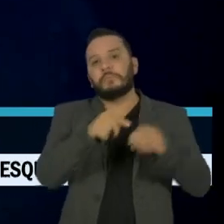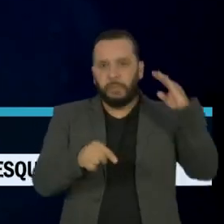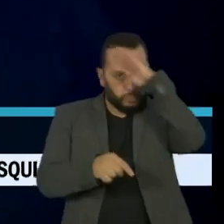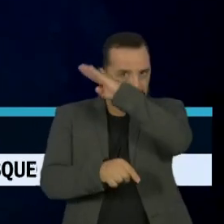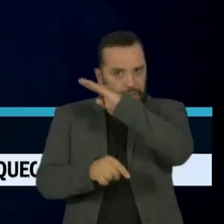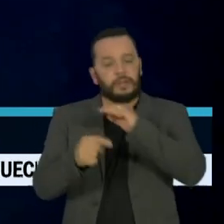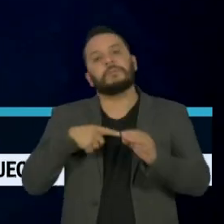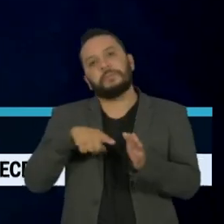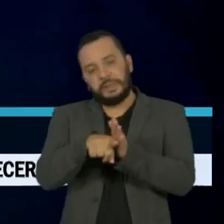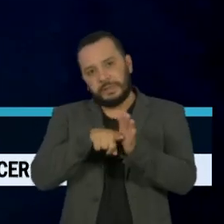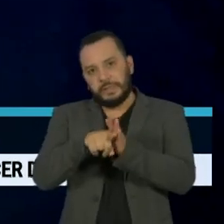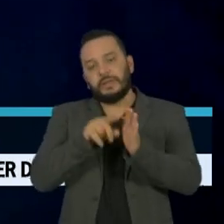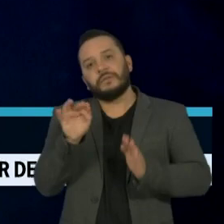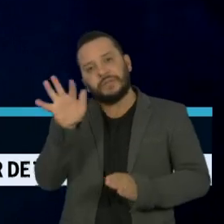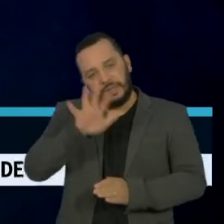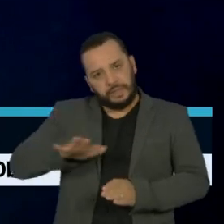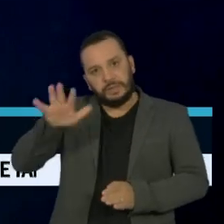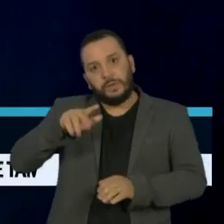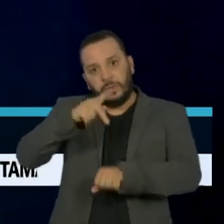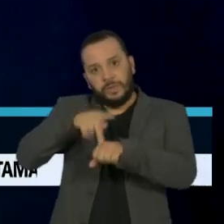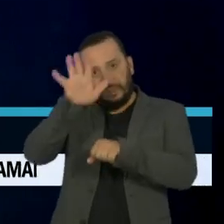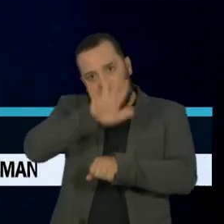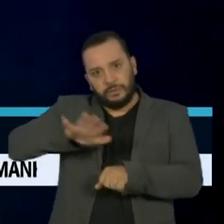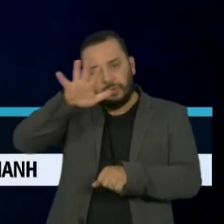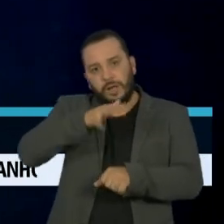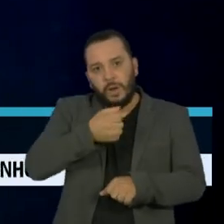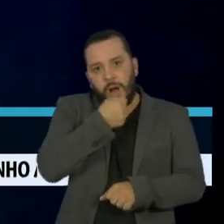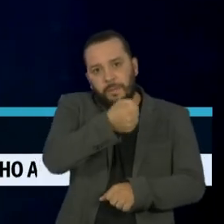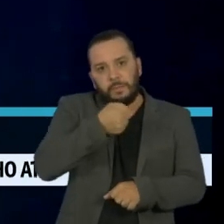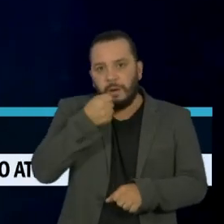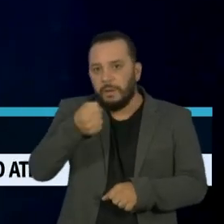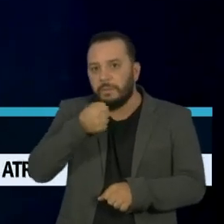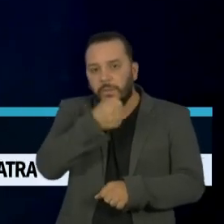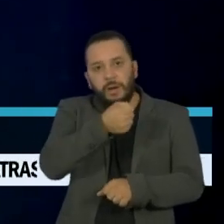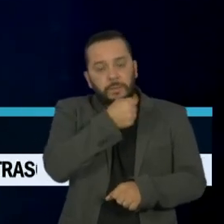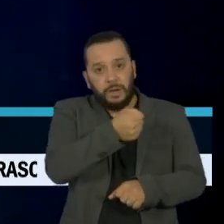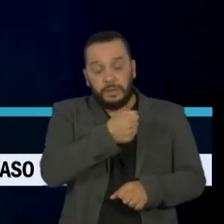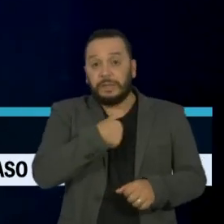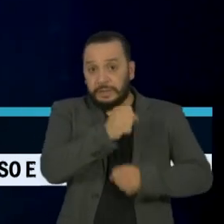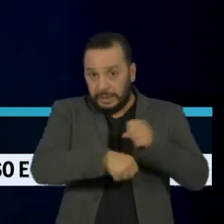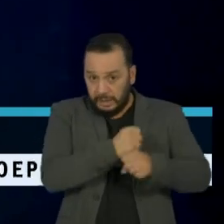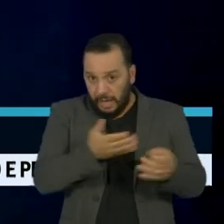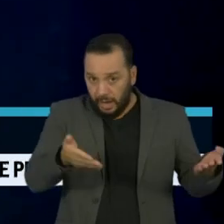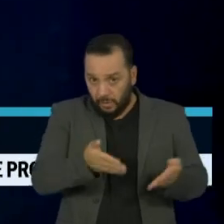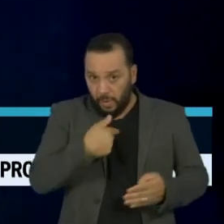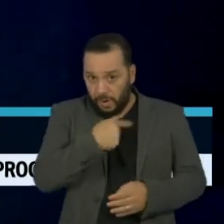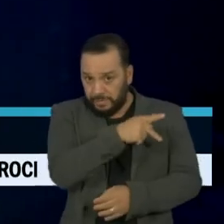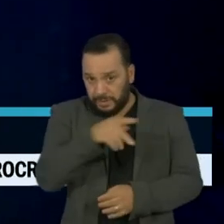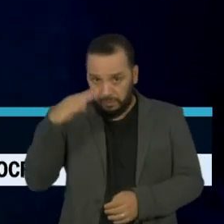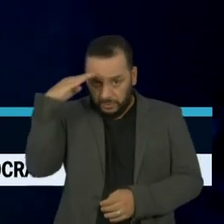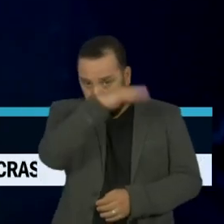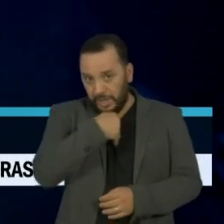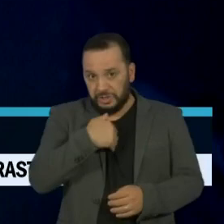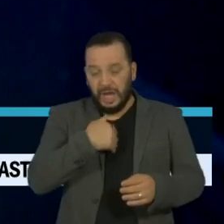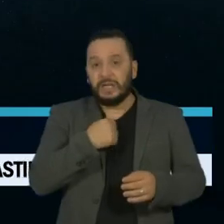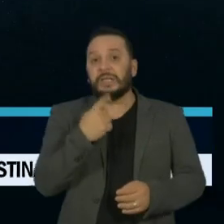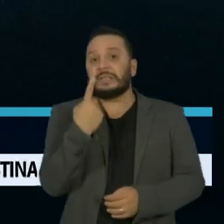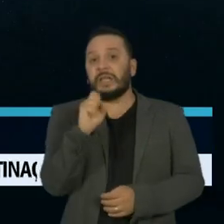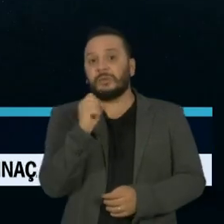o levantamento da Federação Nacional dos Jornalistas. Só este ano, o chefe do executivo fez quase 180